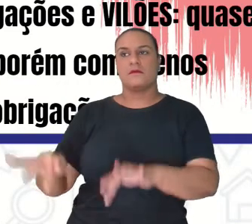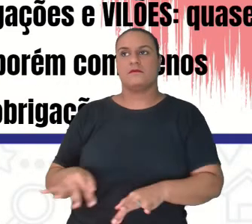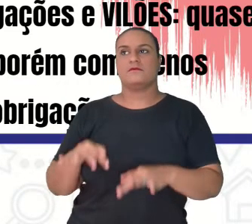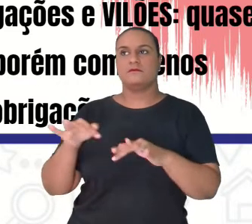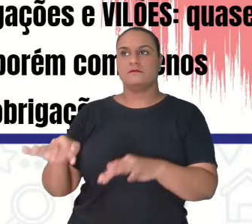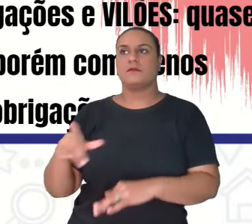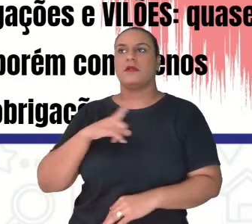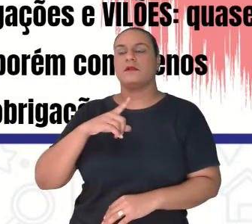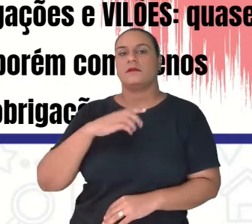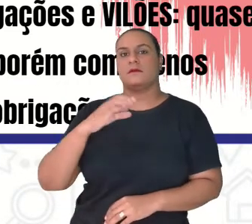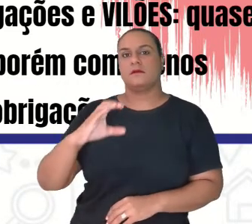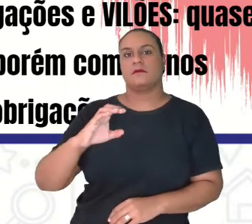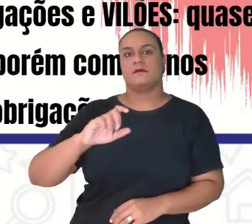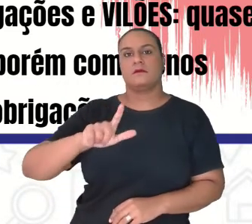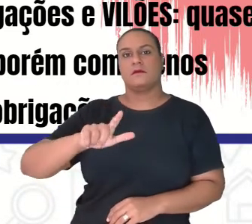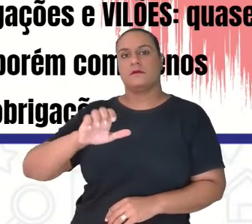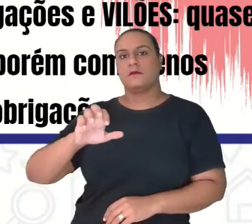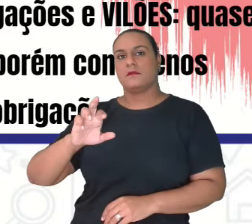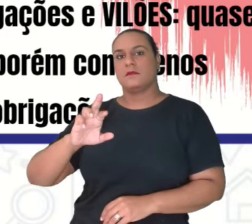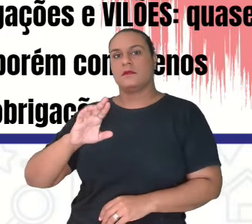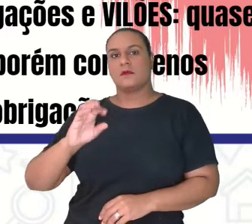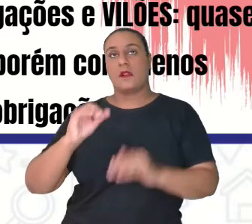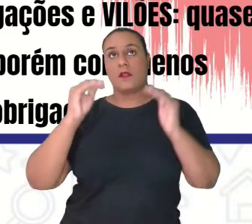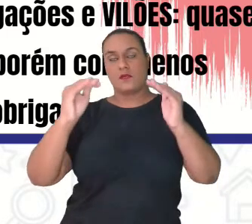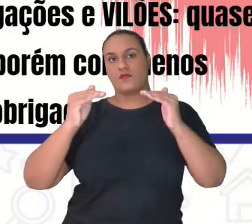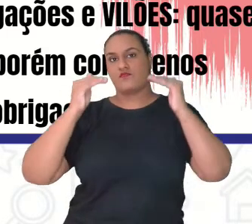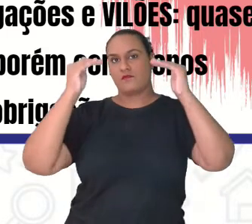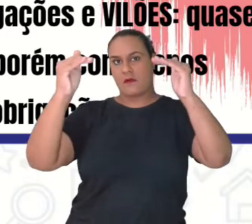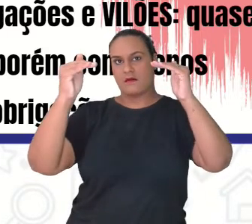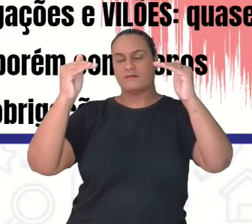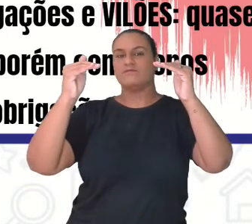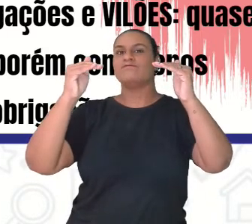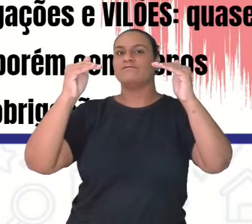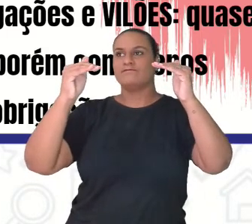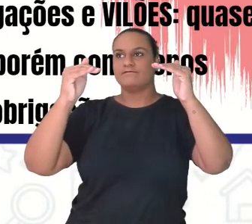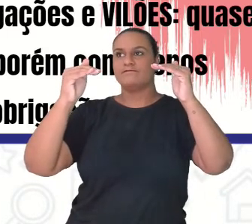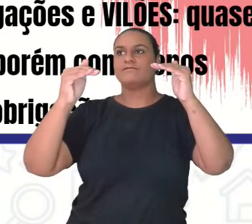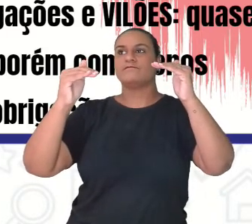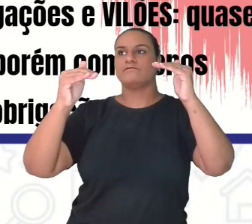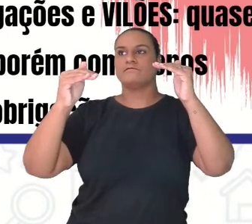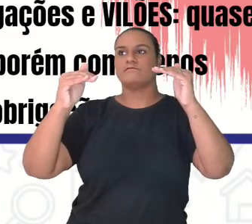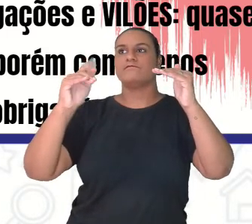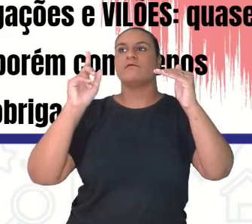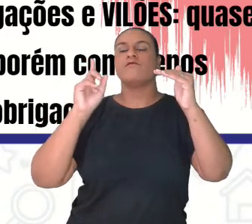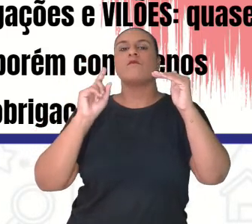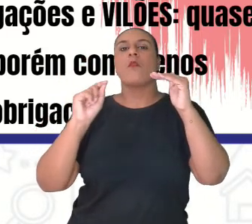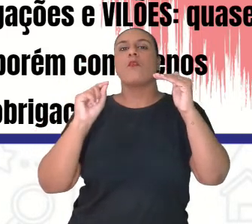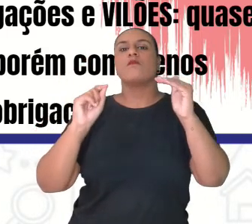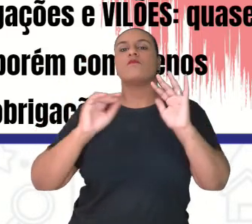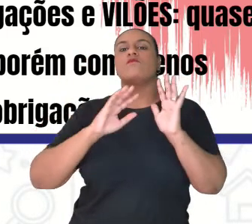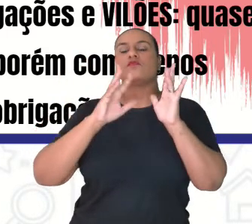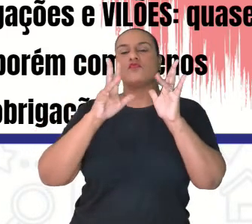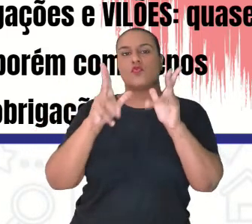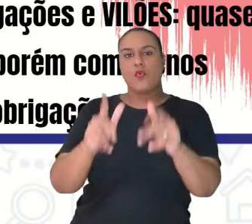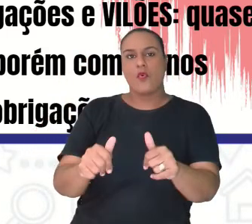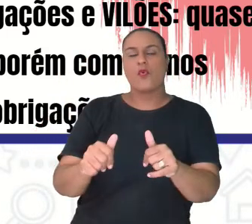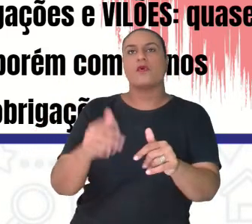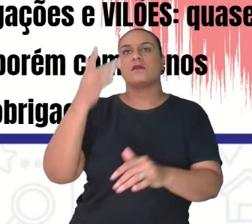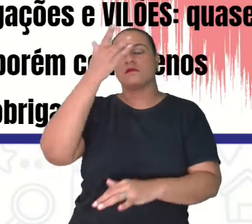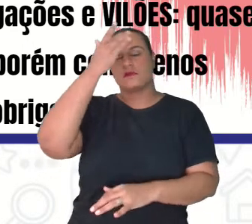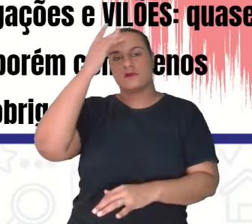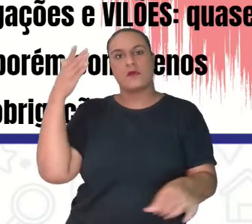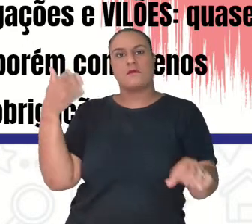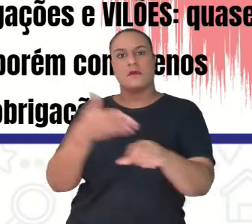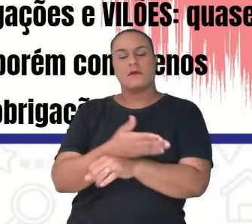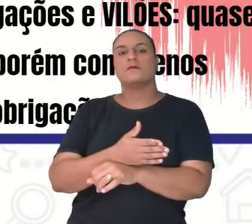gente tem o clero, né? No topo, né, aqui da pirâmide. O clero é toda aquela galera ali da igreja, né?